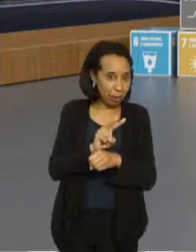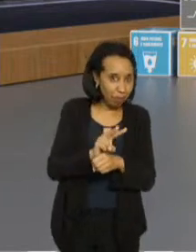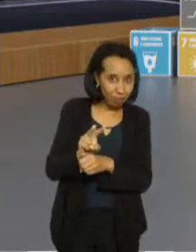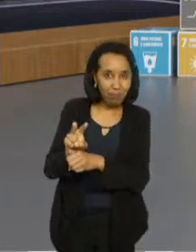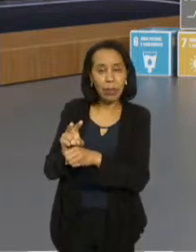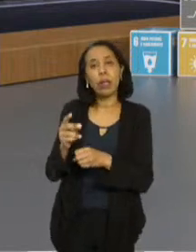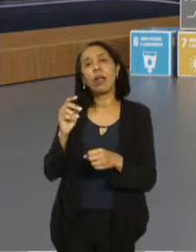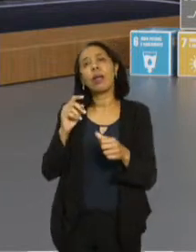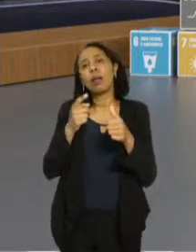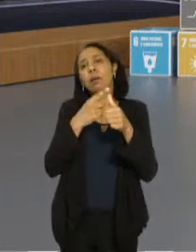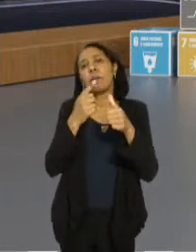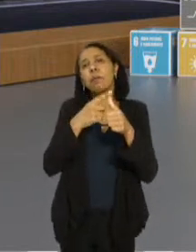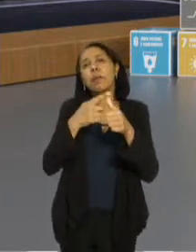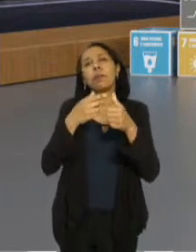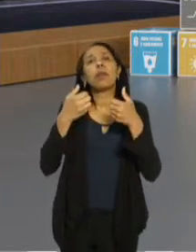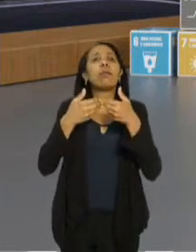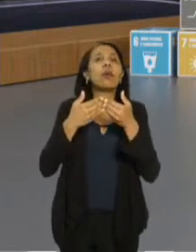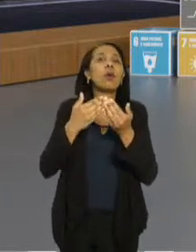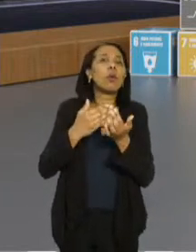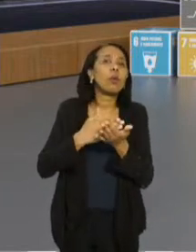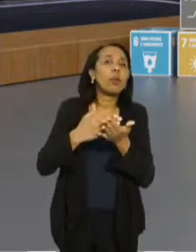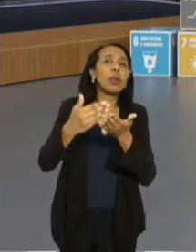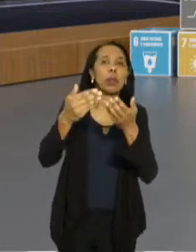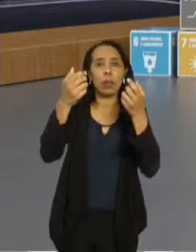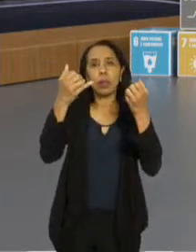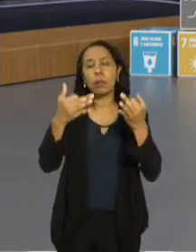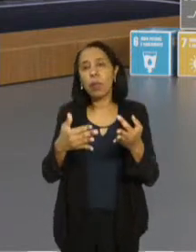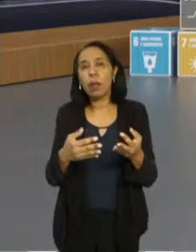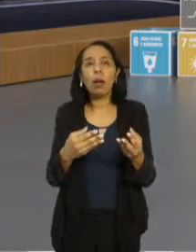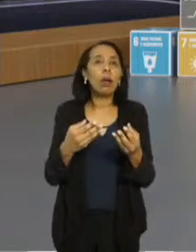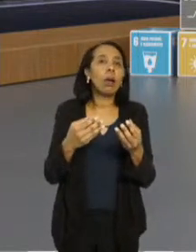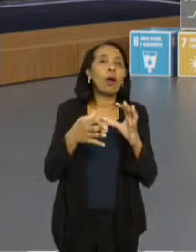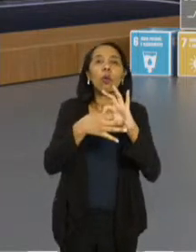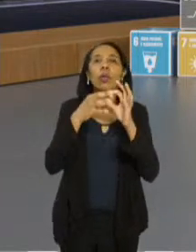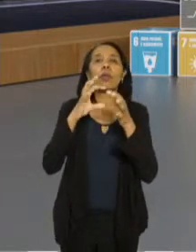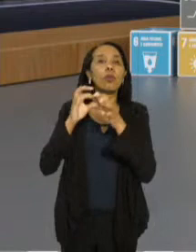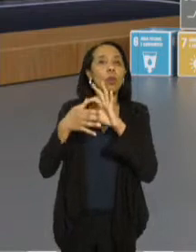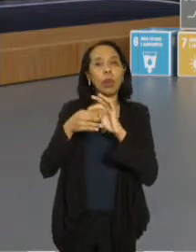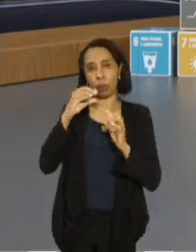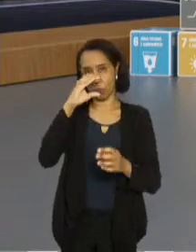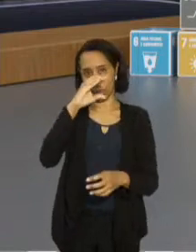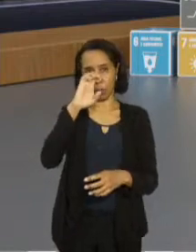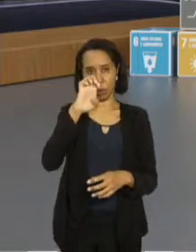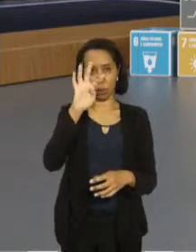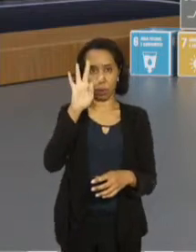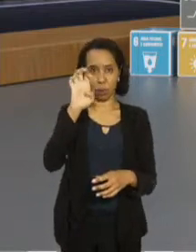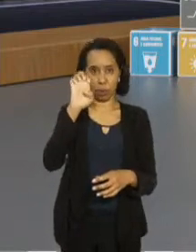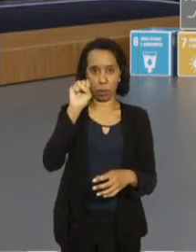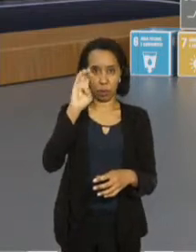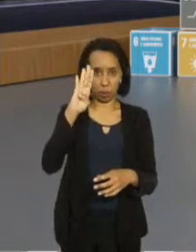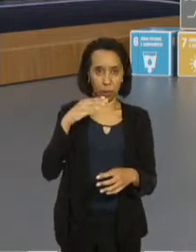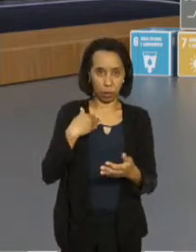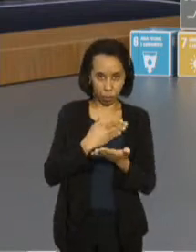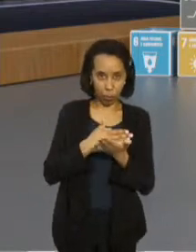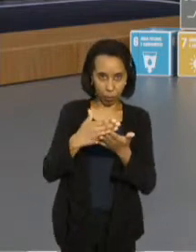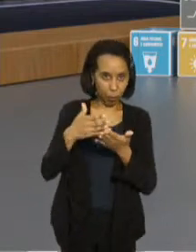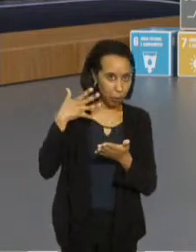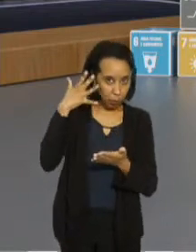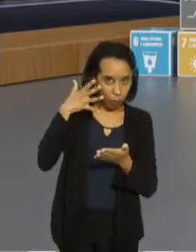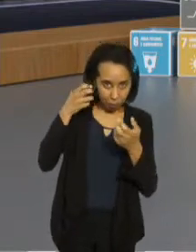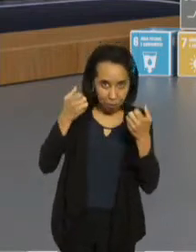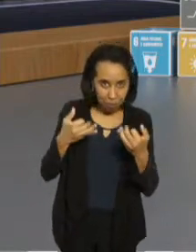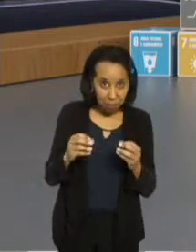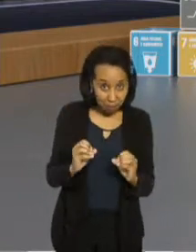senhora poderia primeiro abrir, posicionando, contextualizando a CETESB, e daí a gente dá início à sua apresentação, por favor?